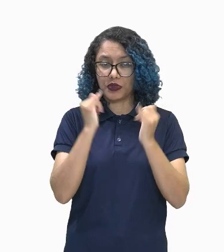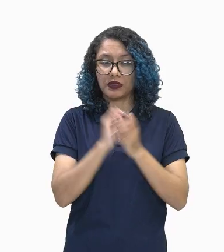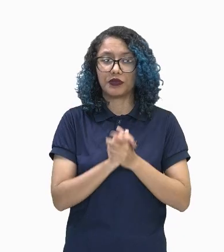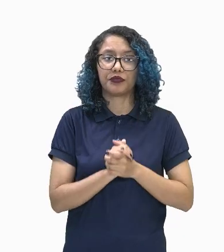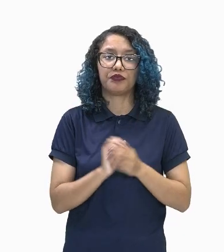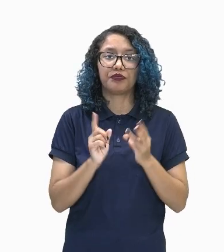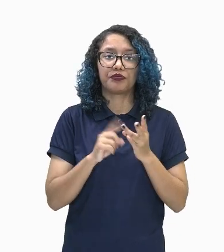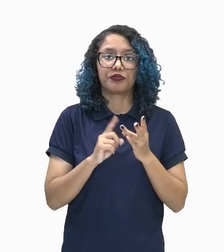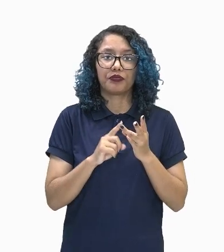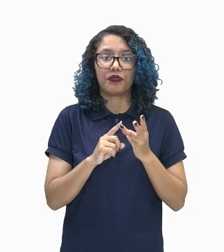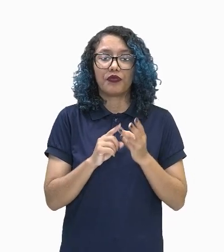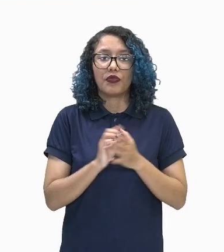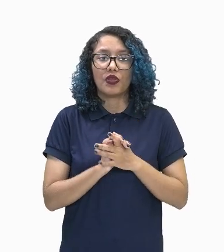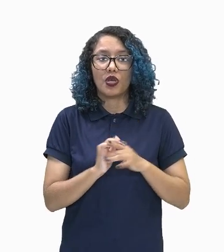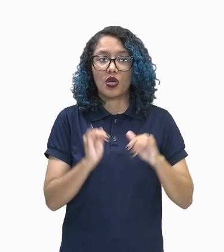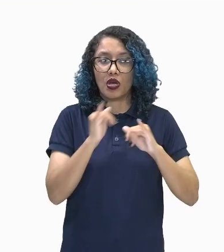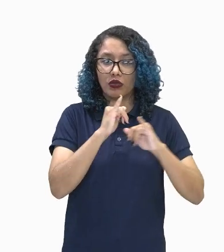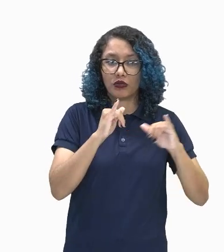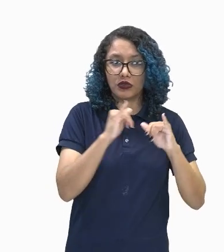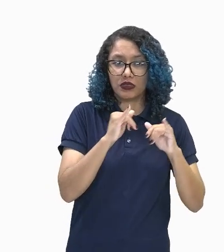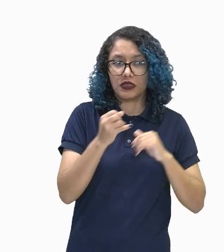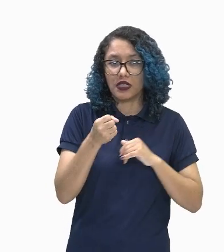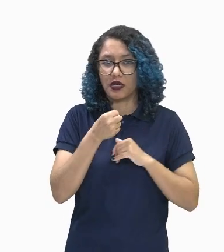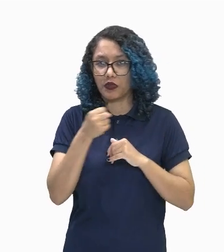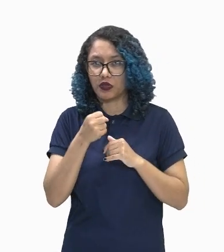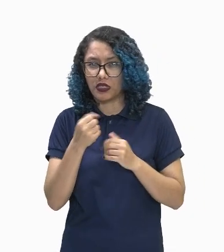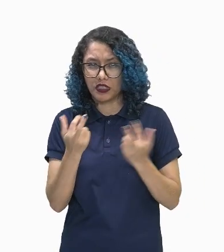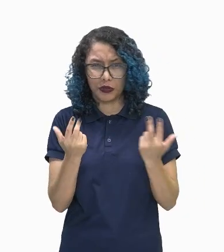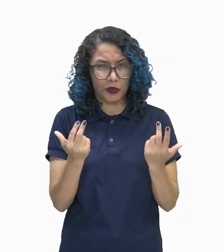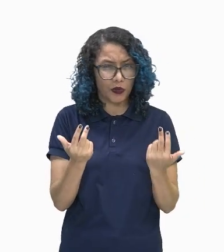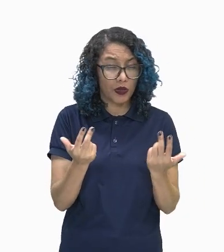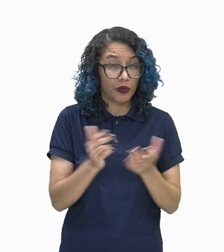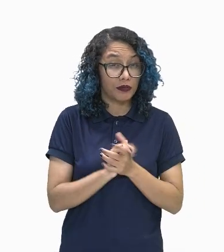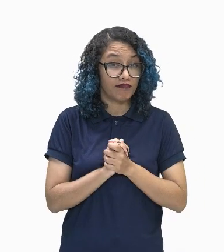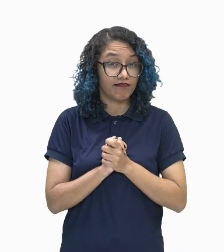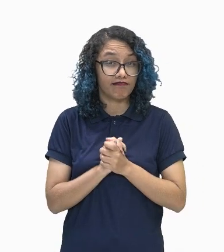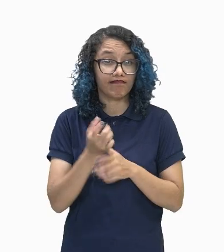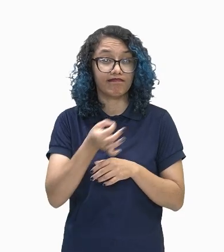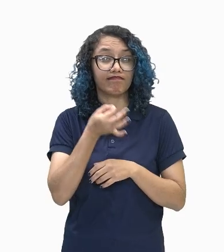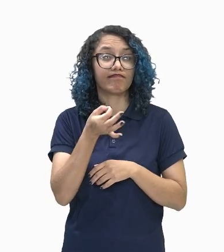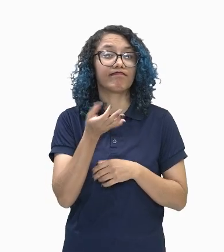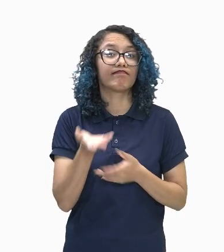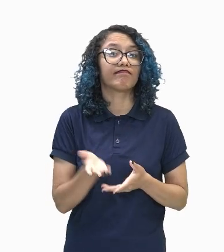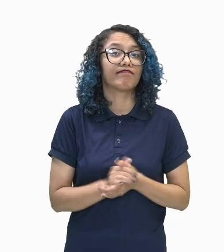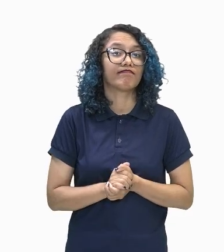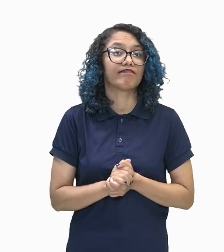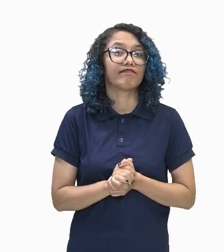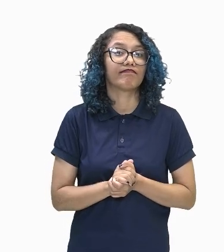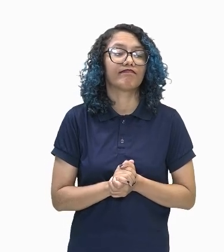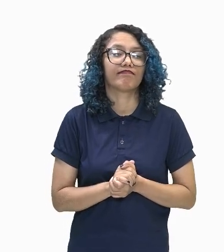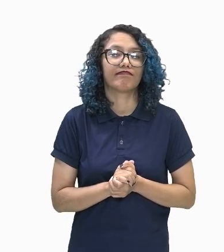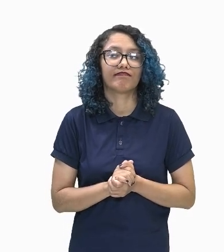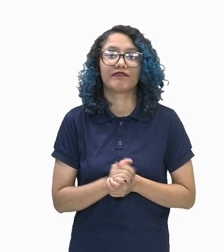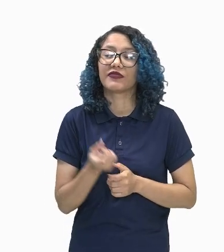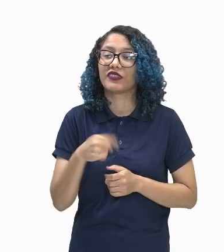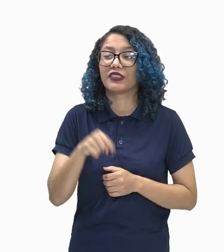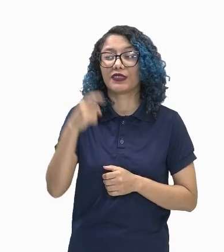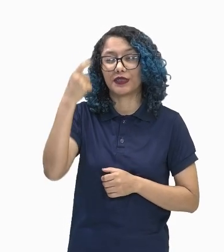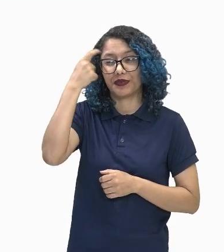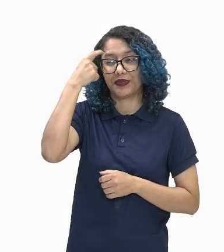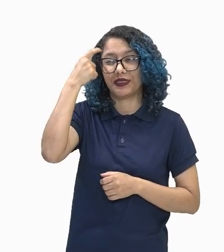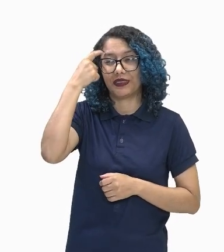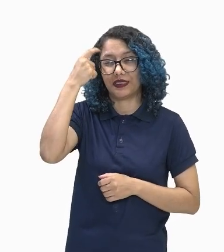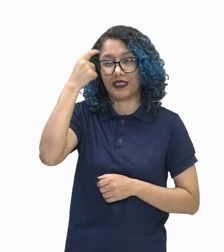Notícia e reportagem são a mesma coisa? O que é que você acha? Isso aí é para você pensar,